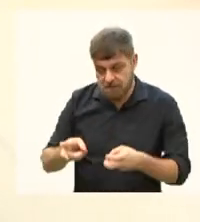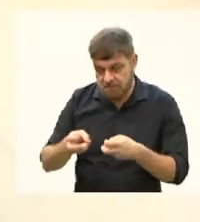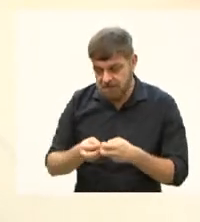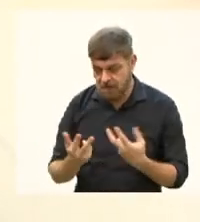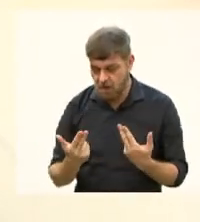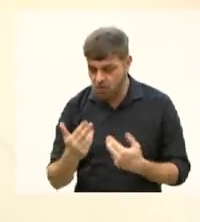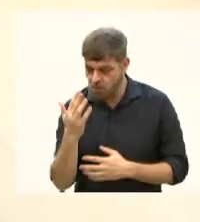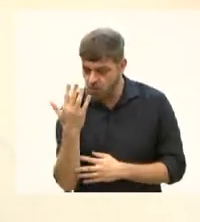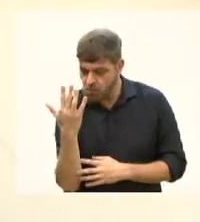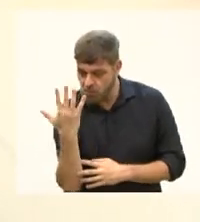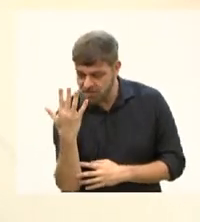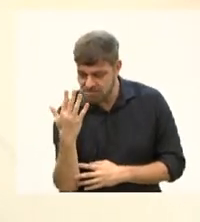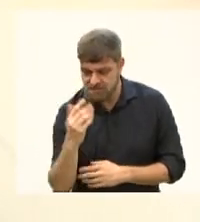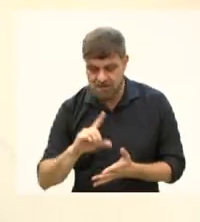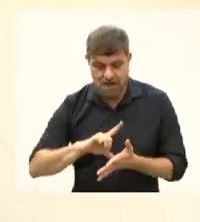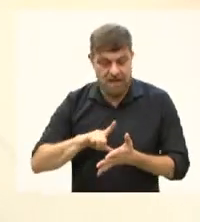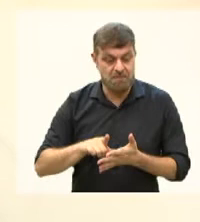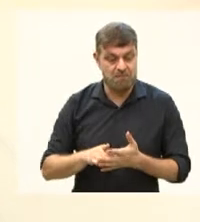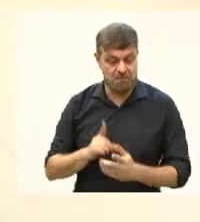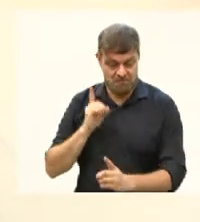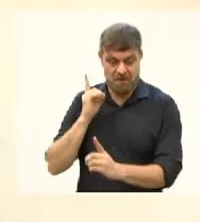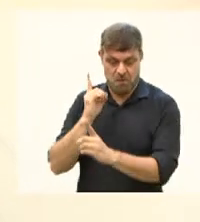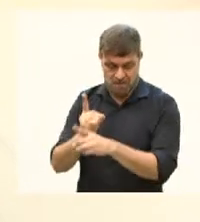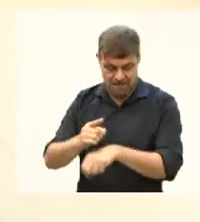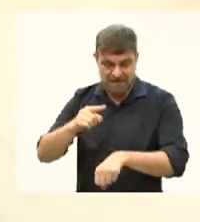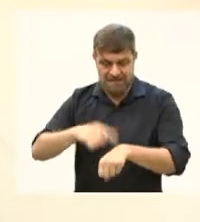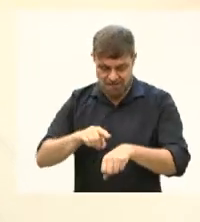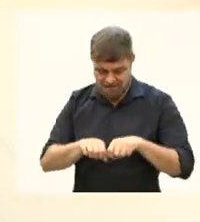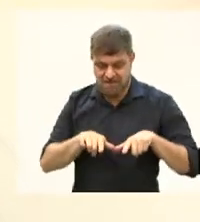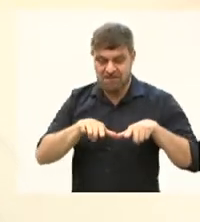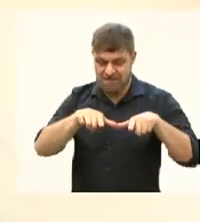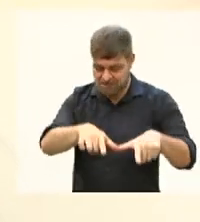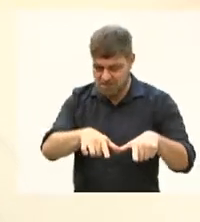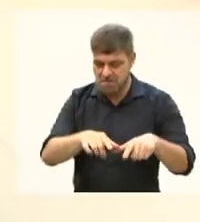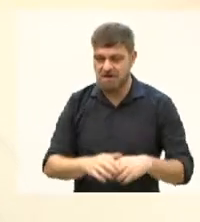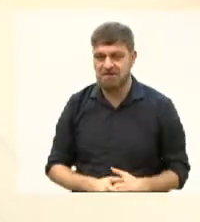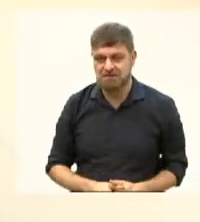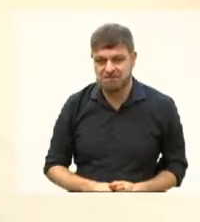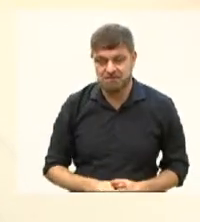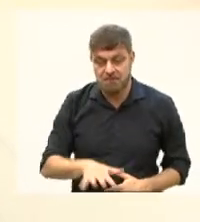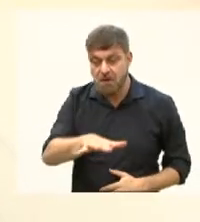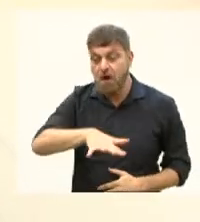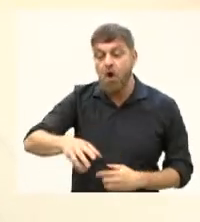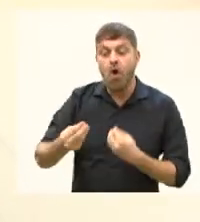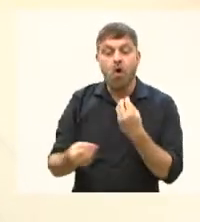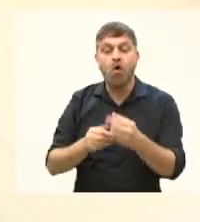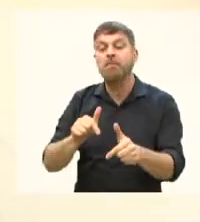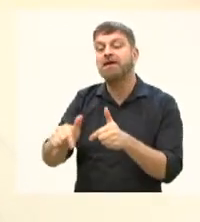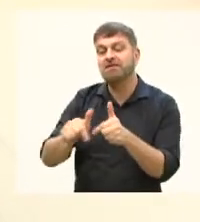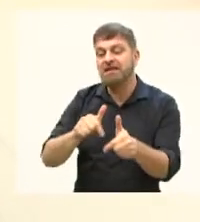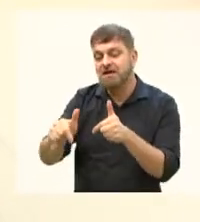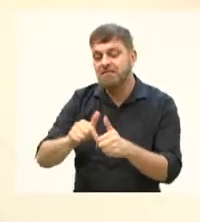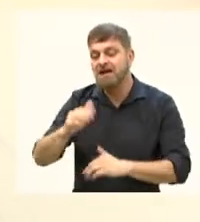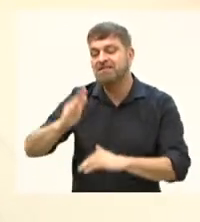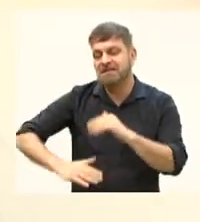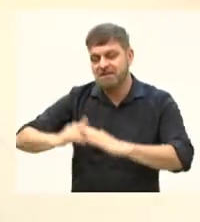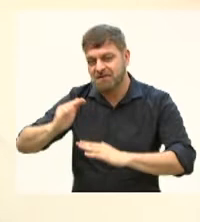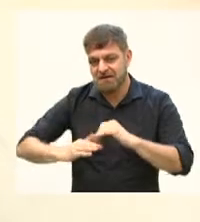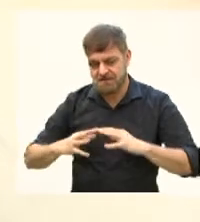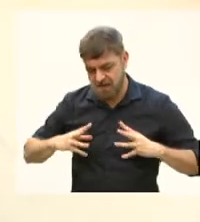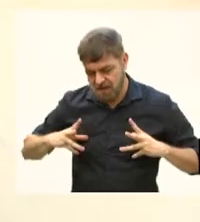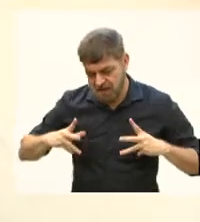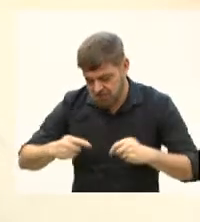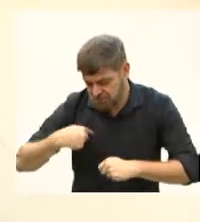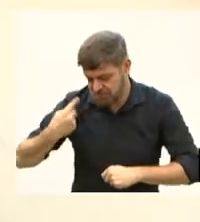espelho daquilo que eles vão encontrar quando eles estiverem formados. E tudo que a